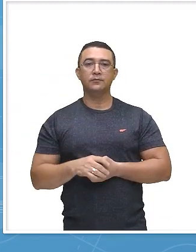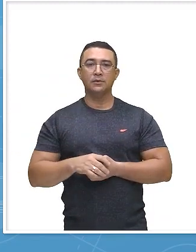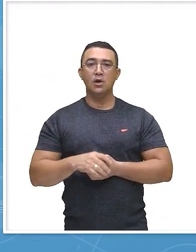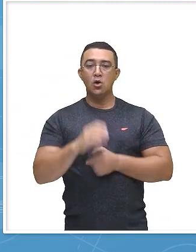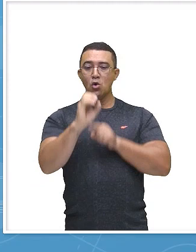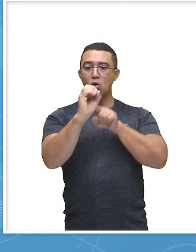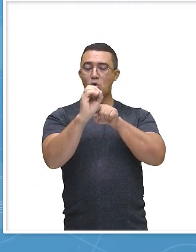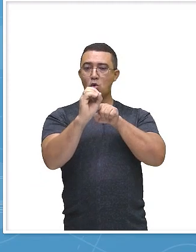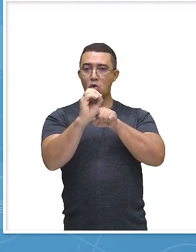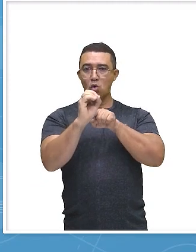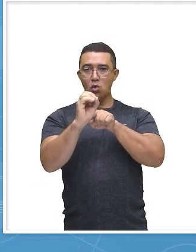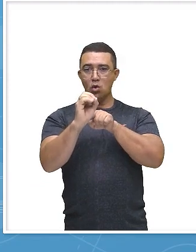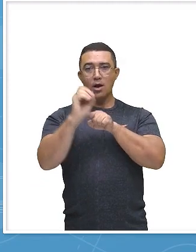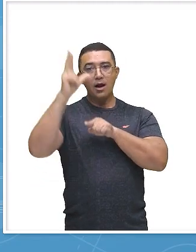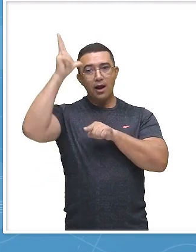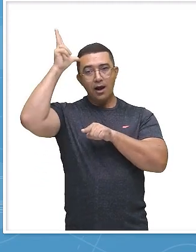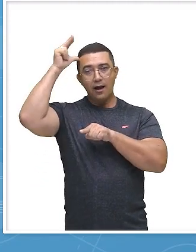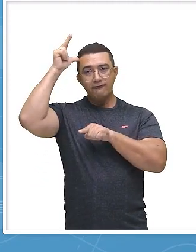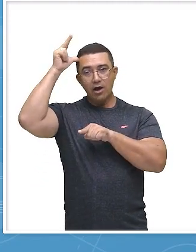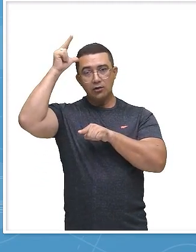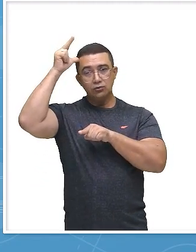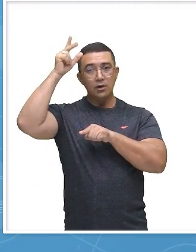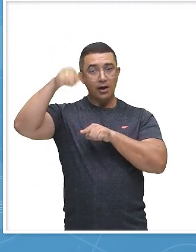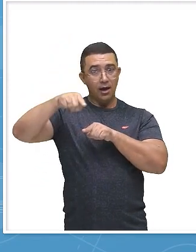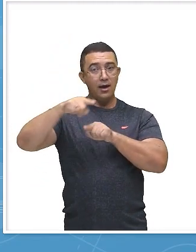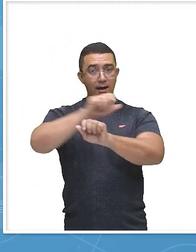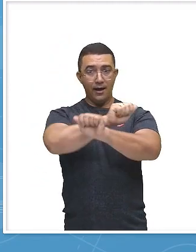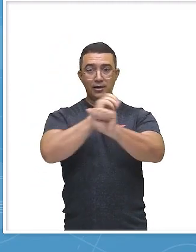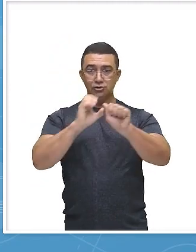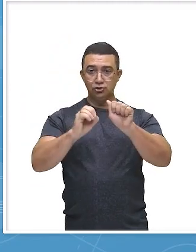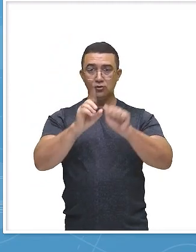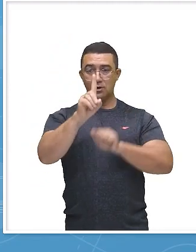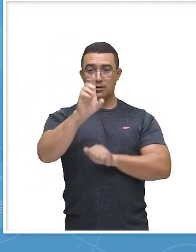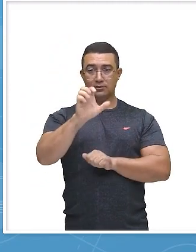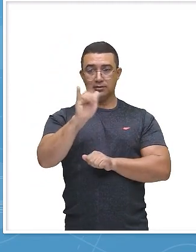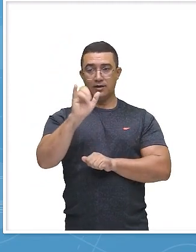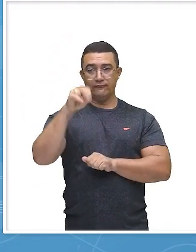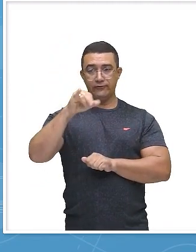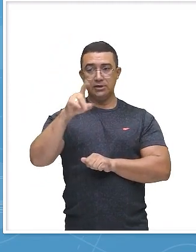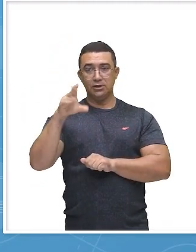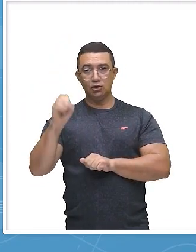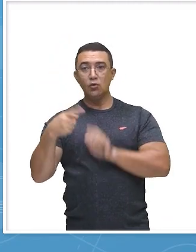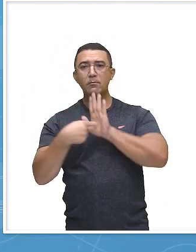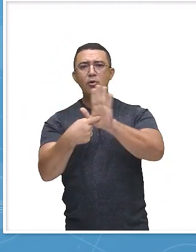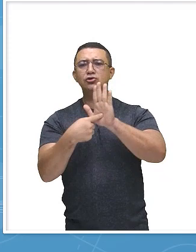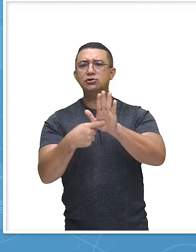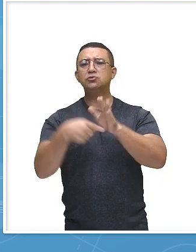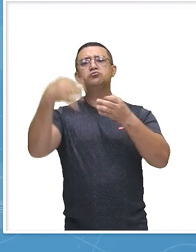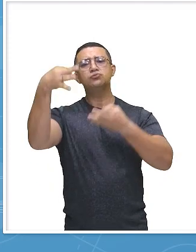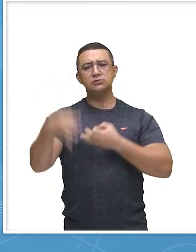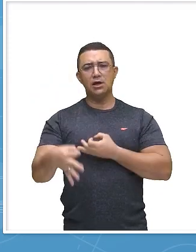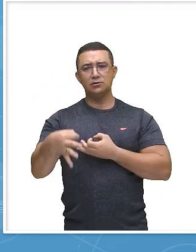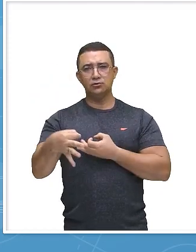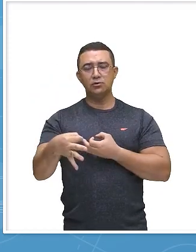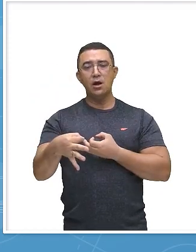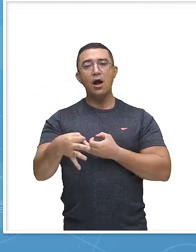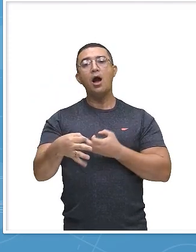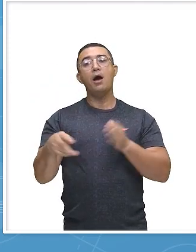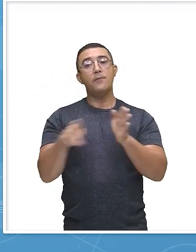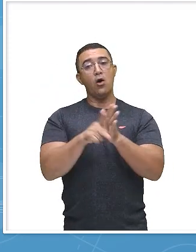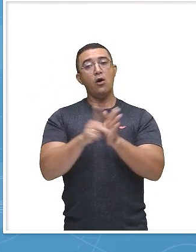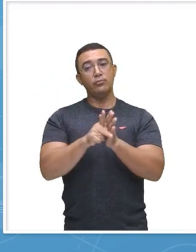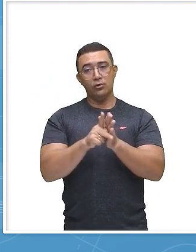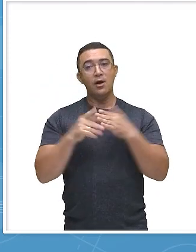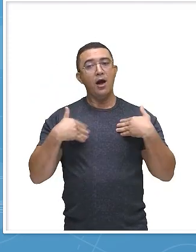definido fazendo o quê? Indicando de maneira precisa, específica, este animal, este